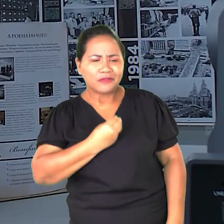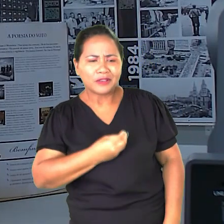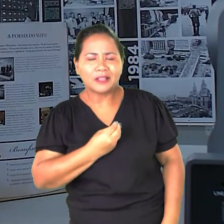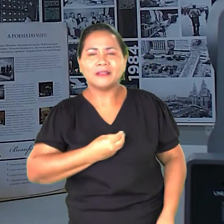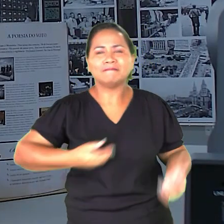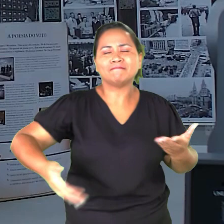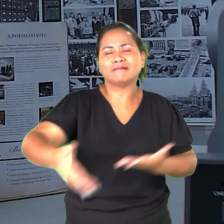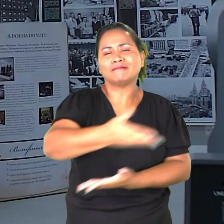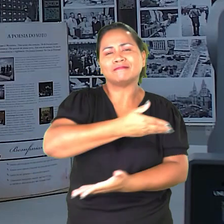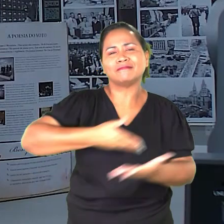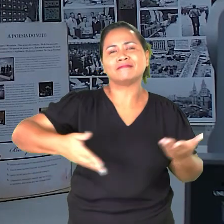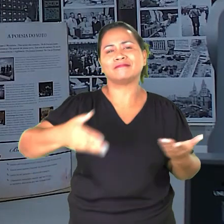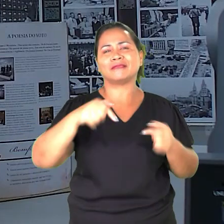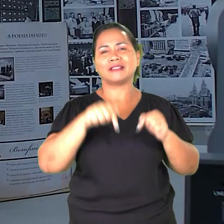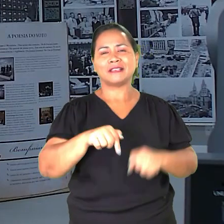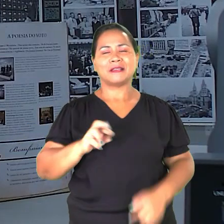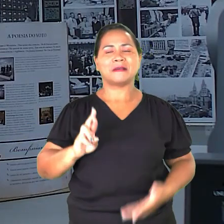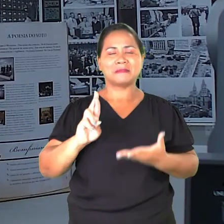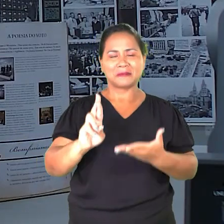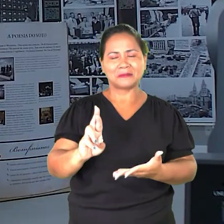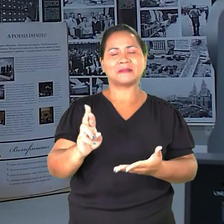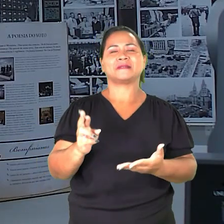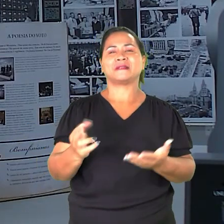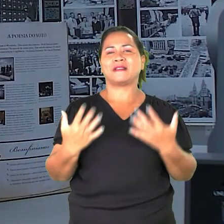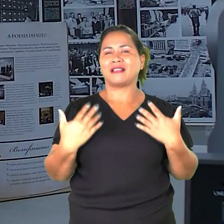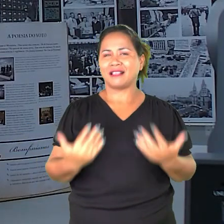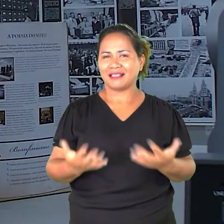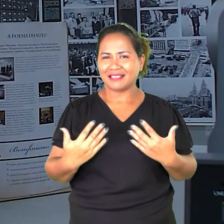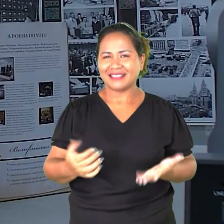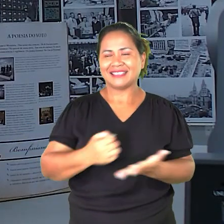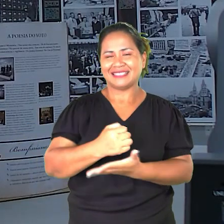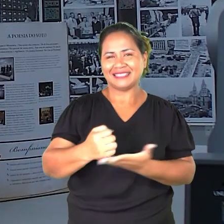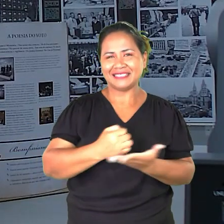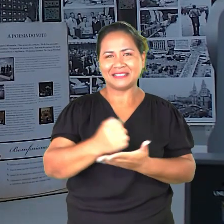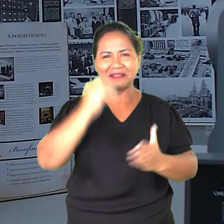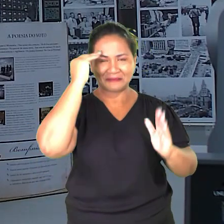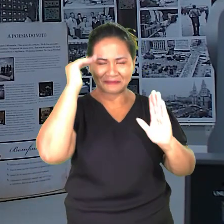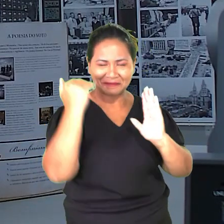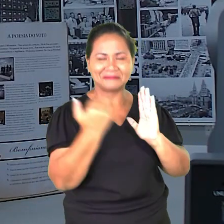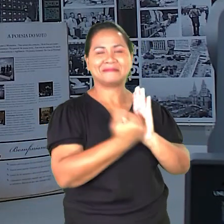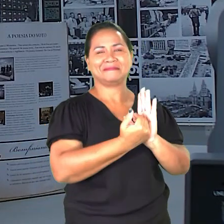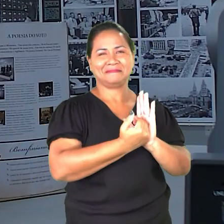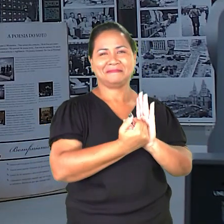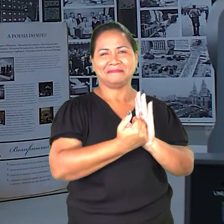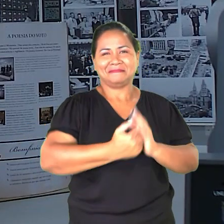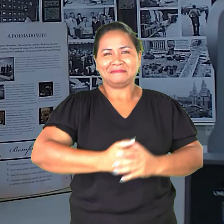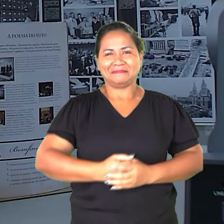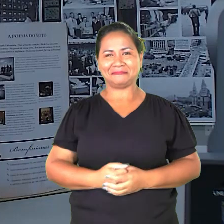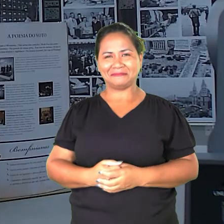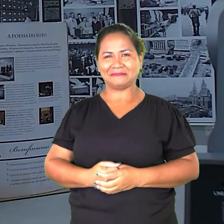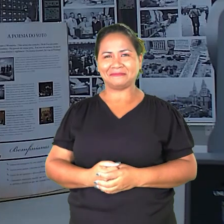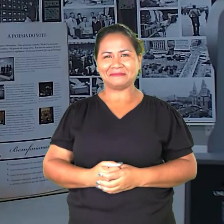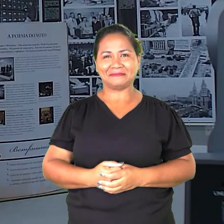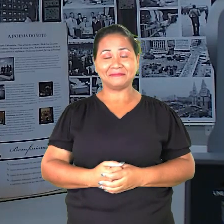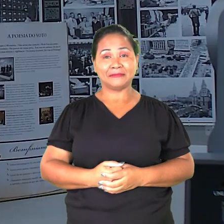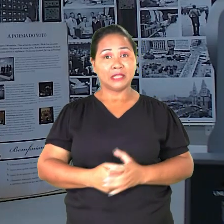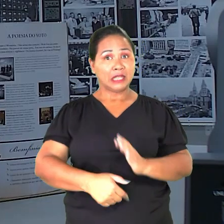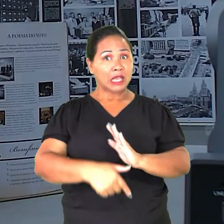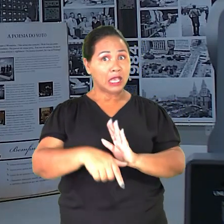Paulo Bonfim representa a leveza a esse princípio inexorável. E